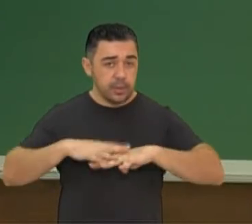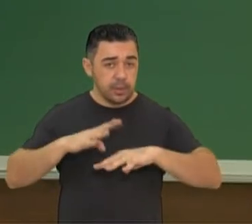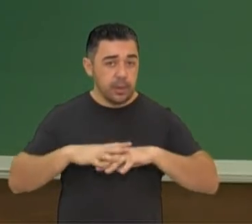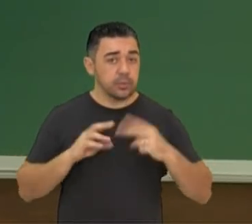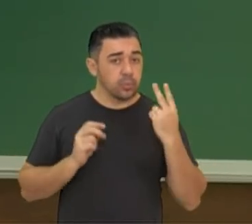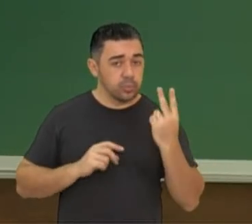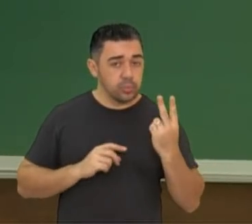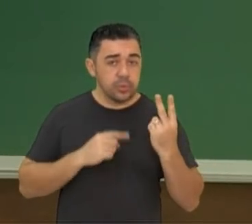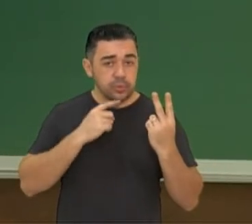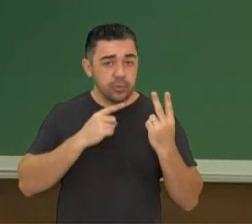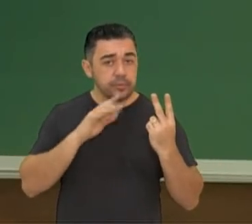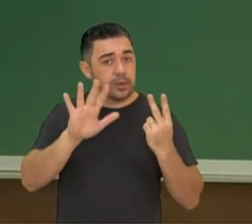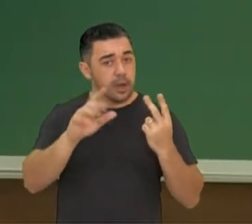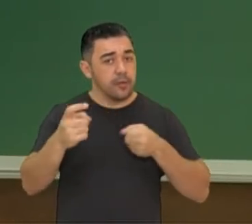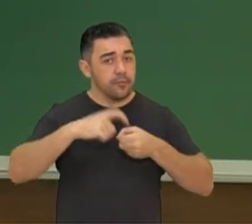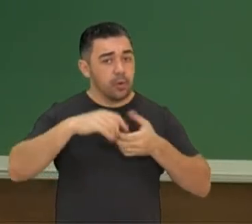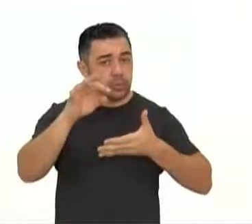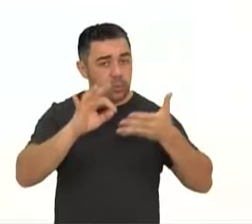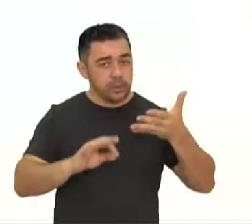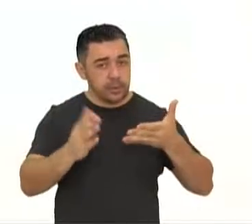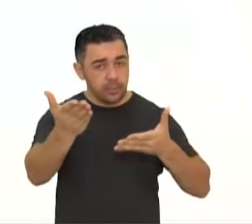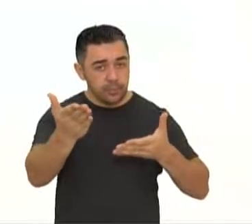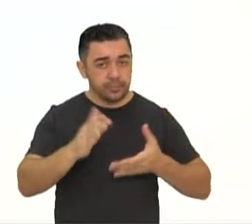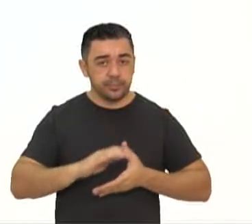duas incógnitas. Eu já volto com a resposta.